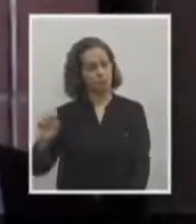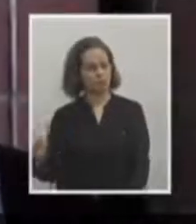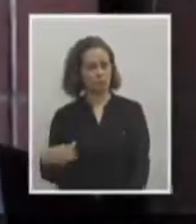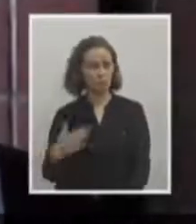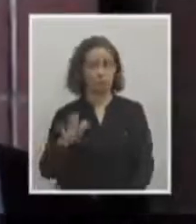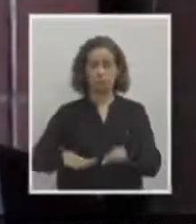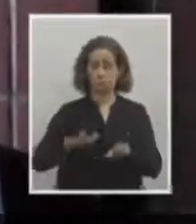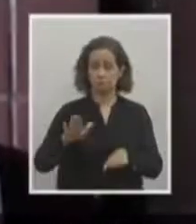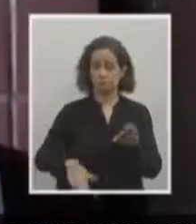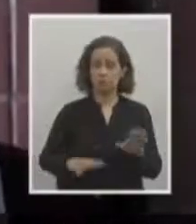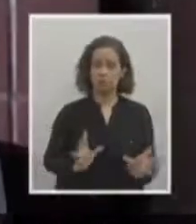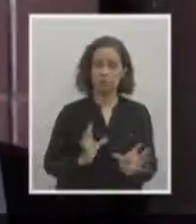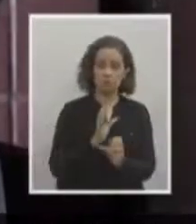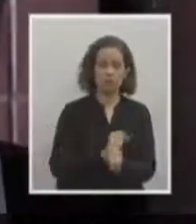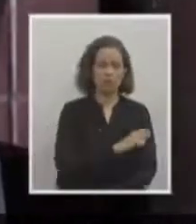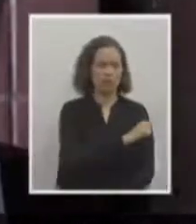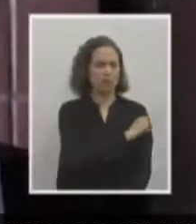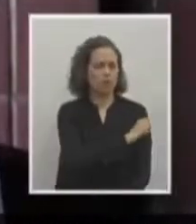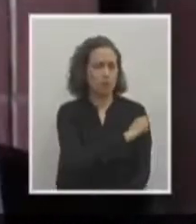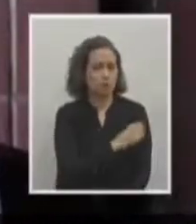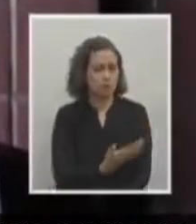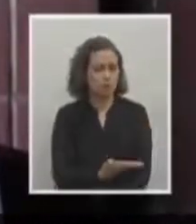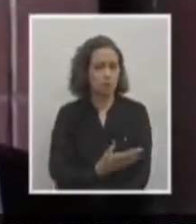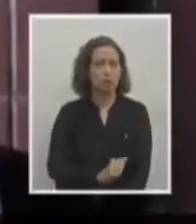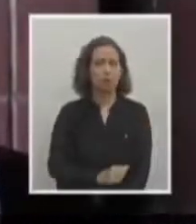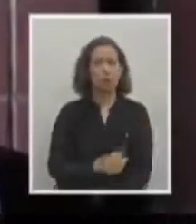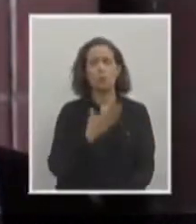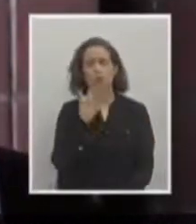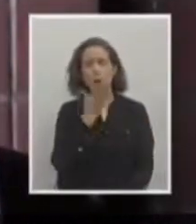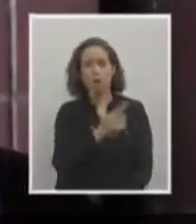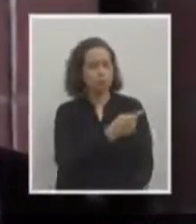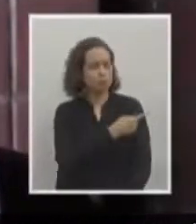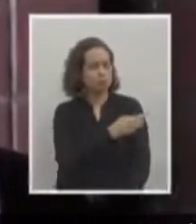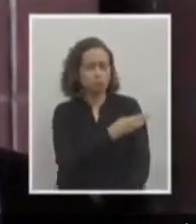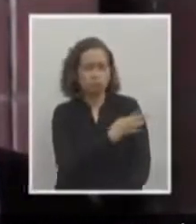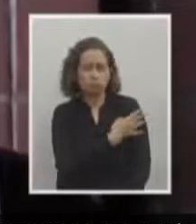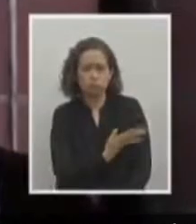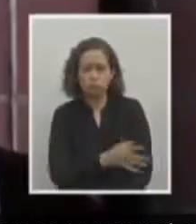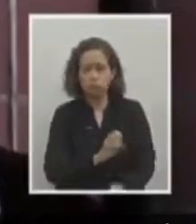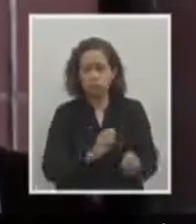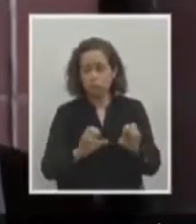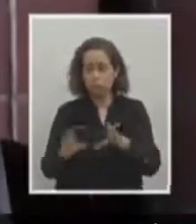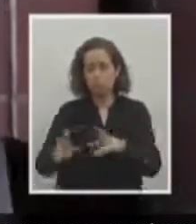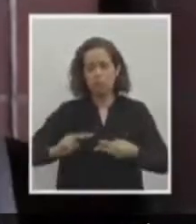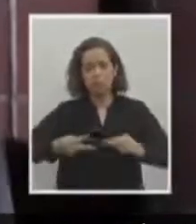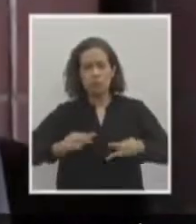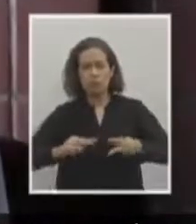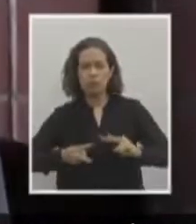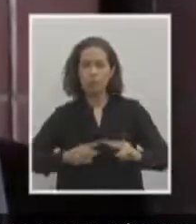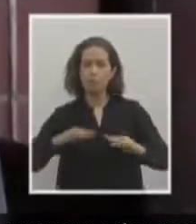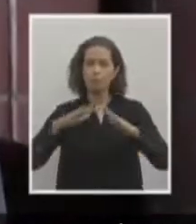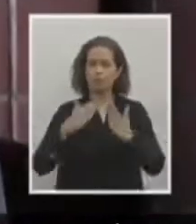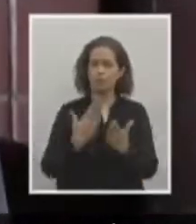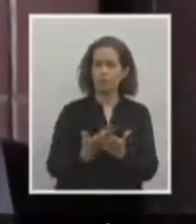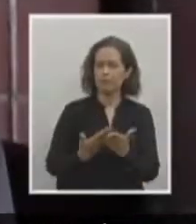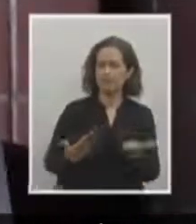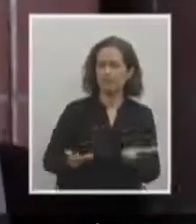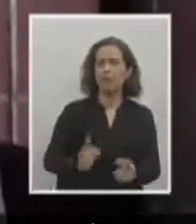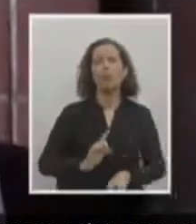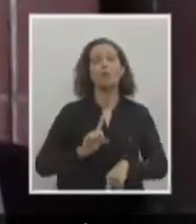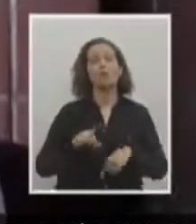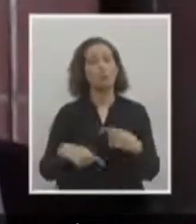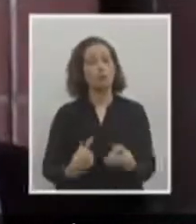modalidade de ensino, matriz curricular e turnos oferecidos pela escola. E só depois de